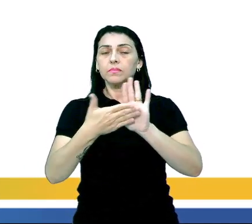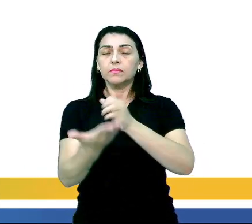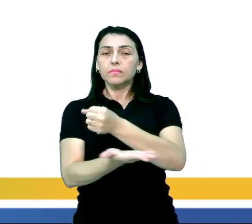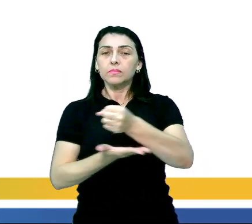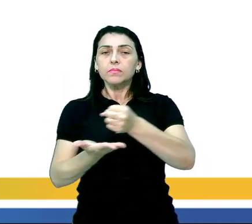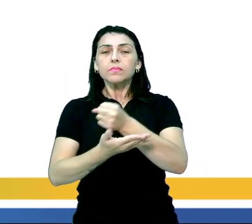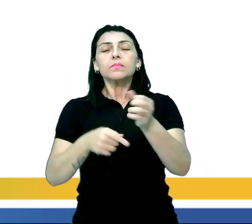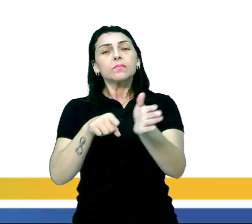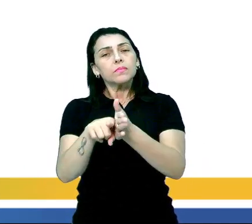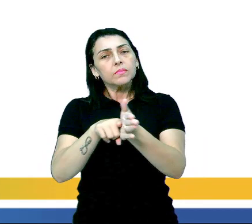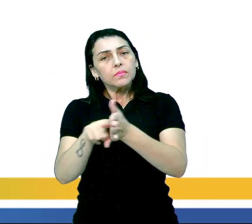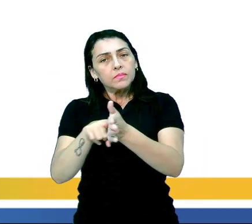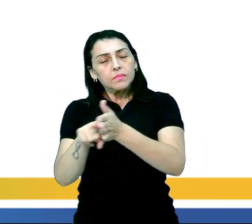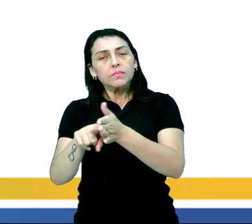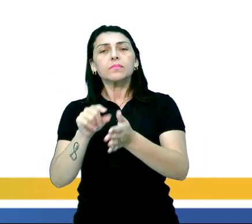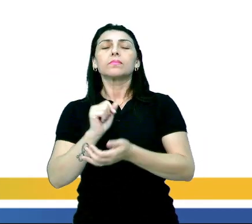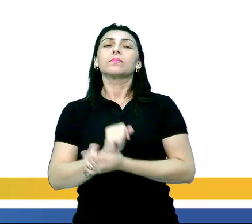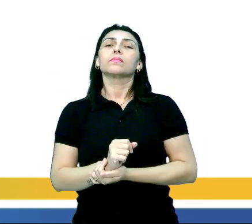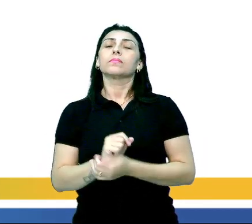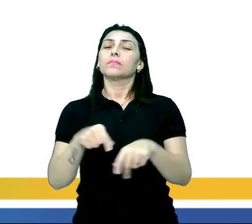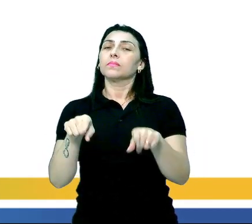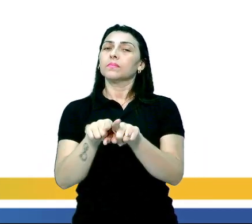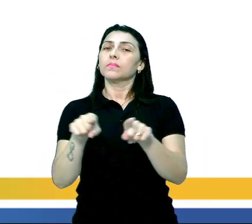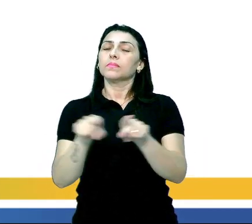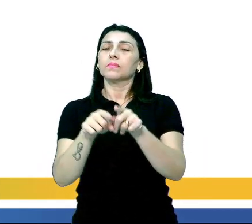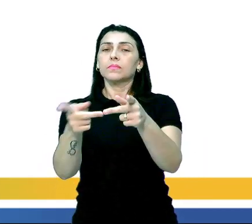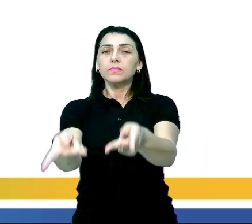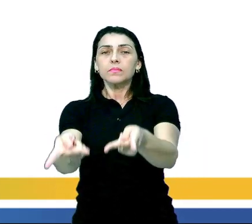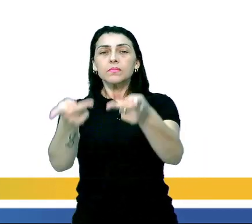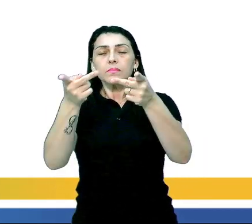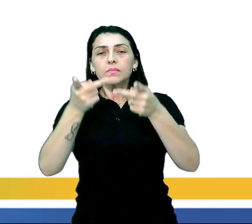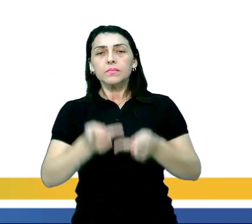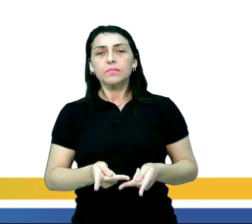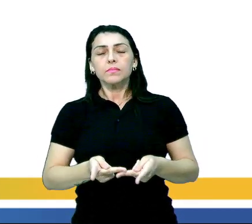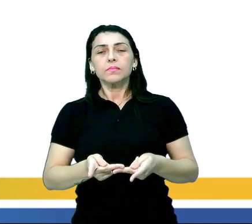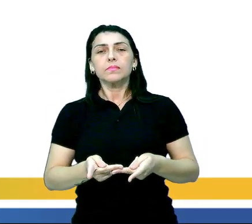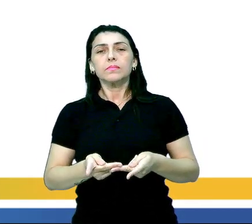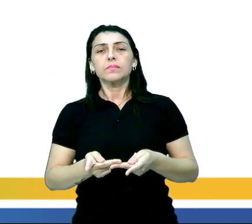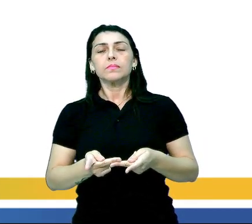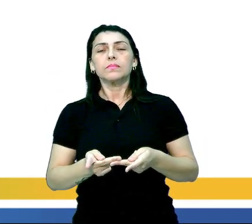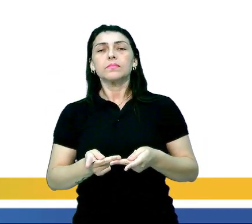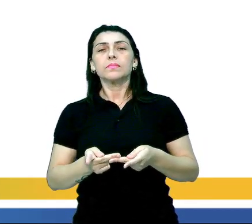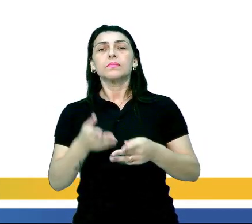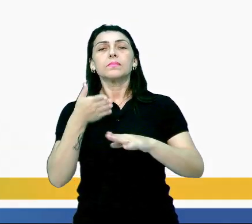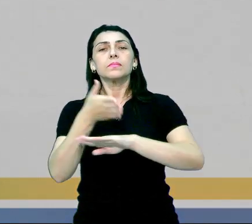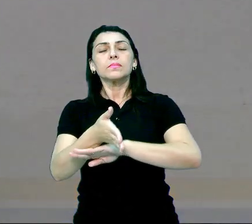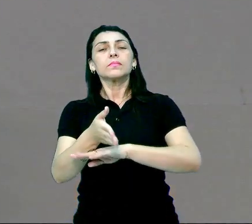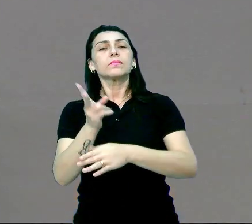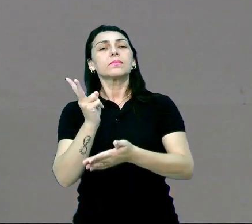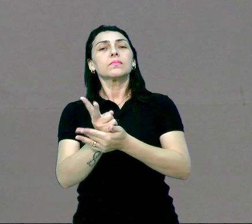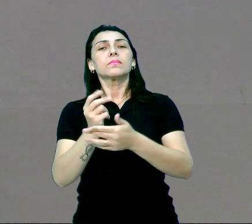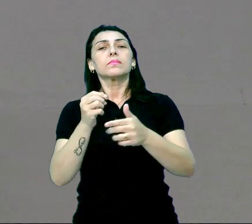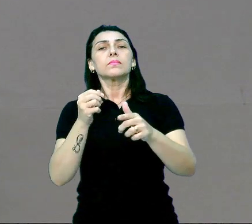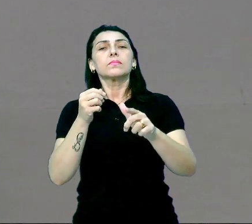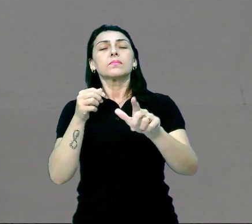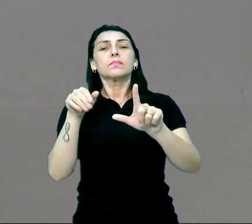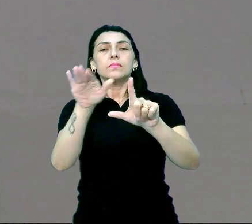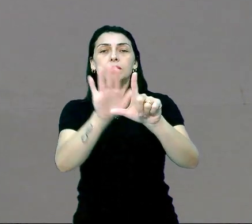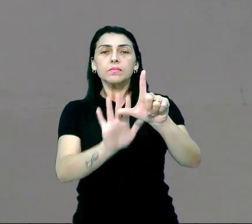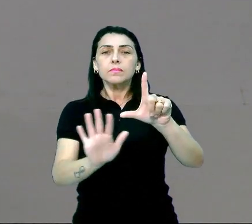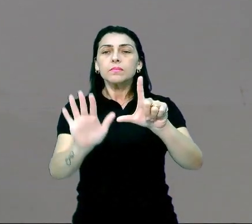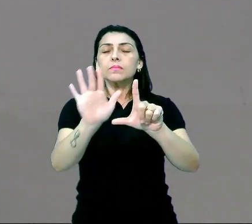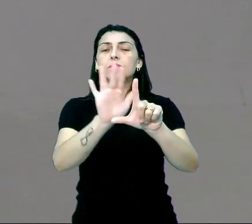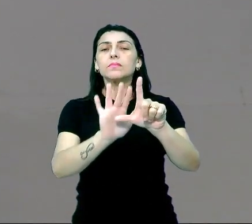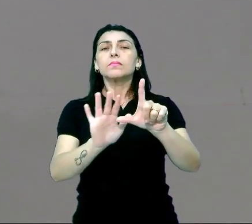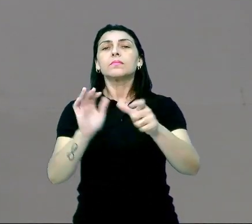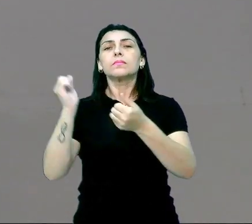estamos tirando as nossas questões, e também convido-os a entrarem sempre aí nas nossas